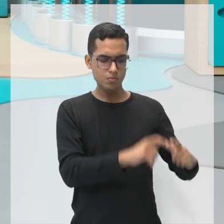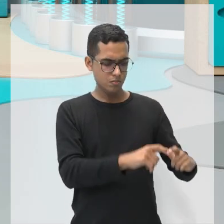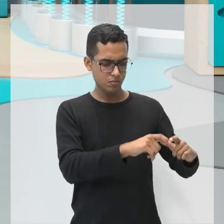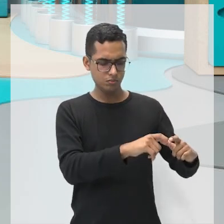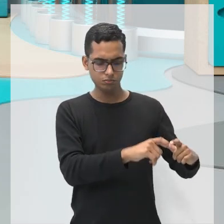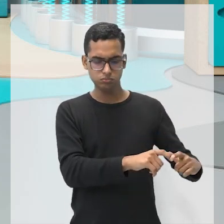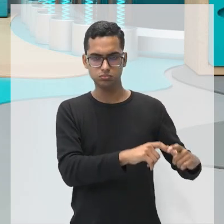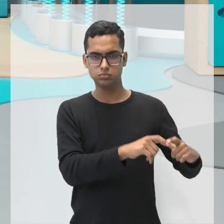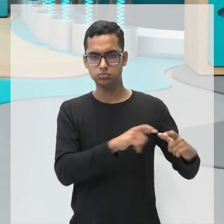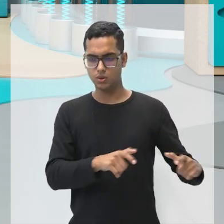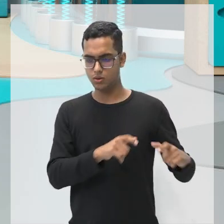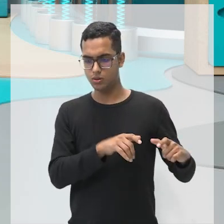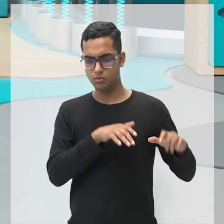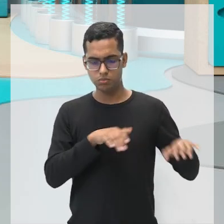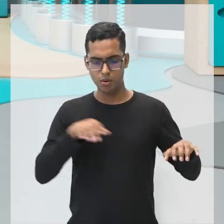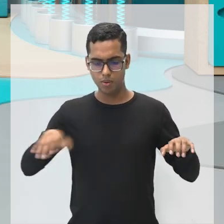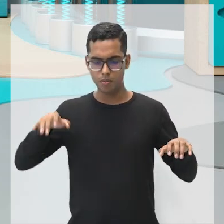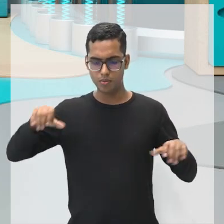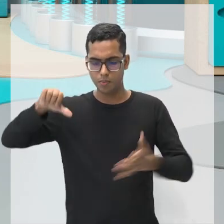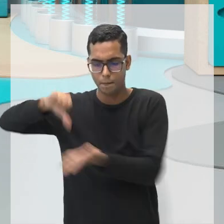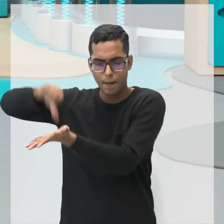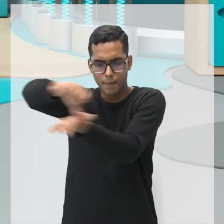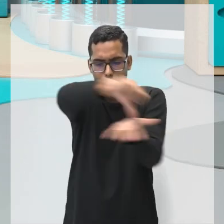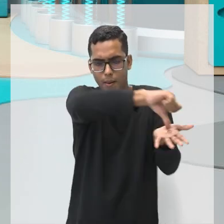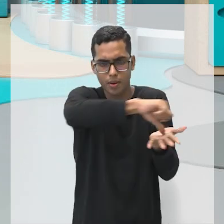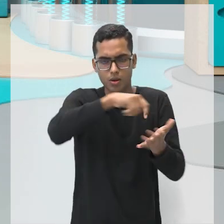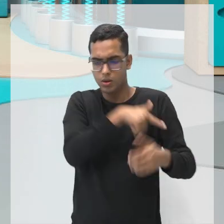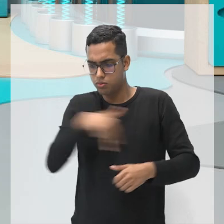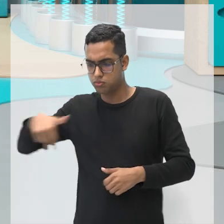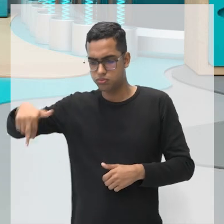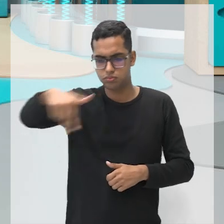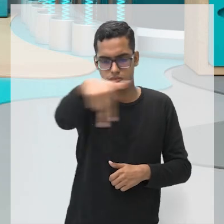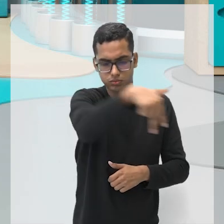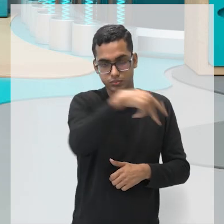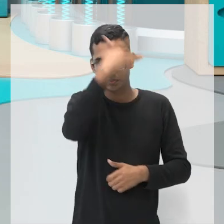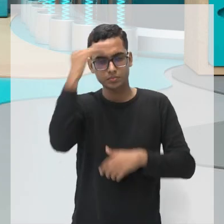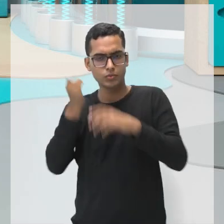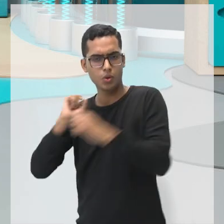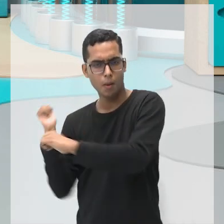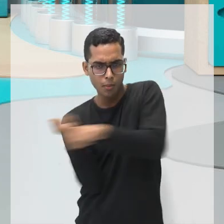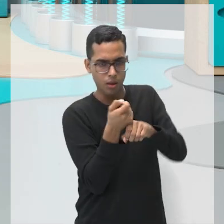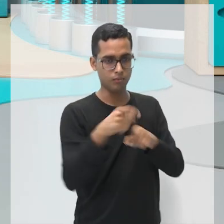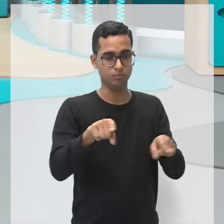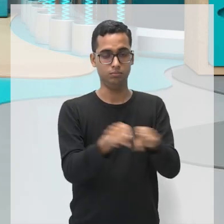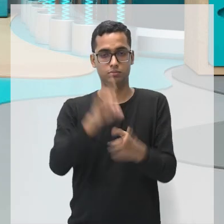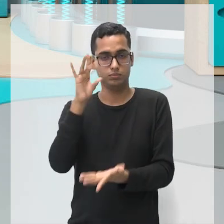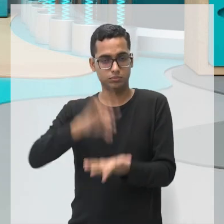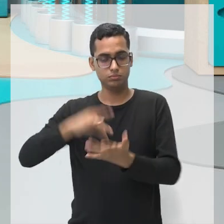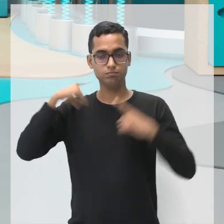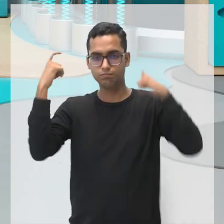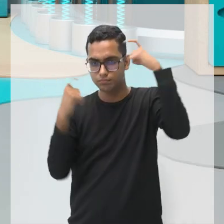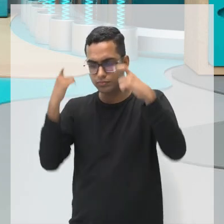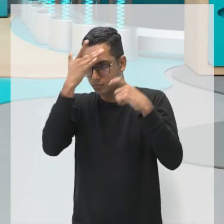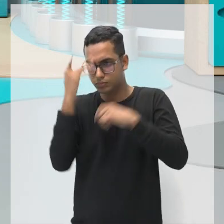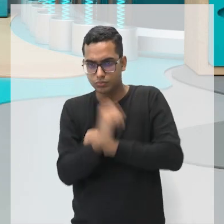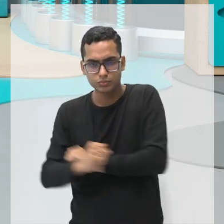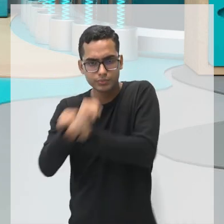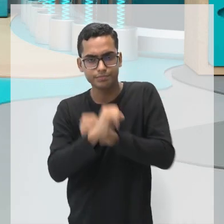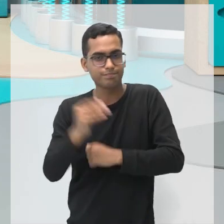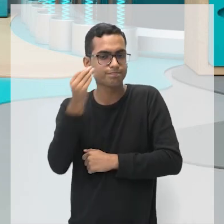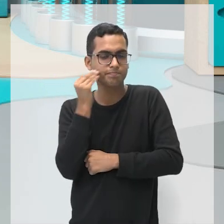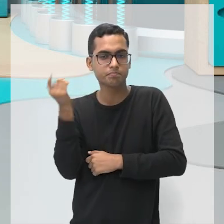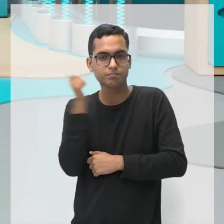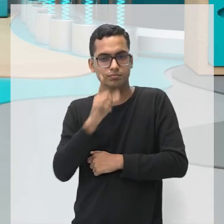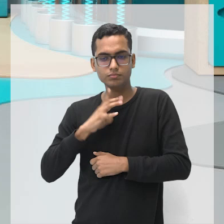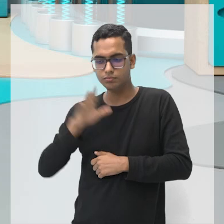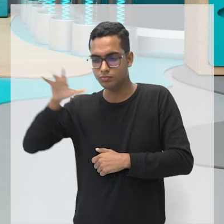possível entre as bases, enquanto os defensores se preocupam, né, se ocupam ali em